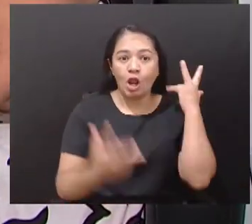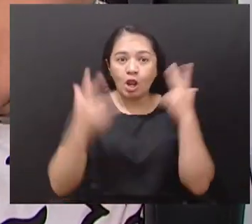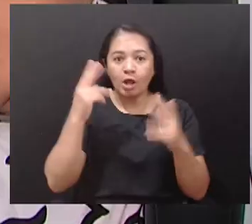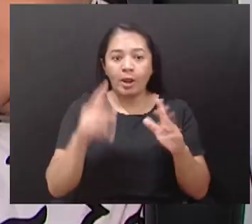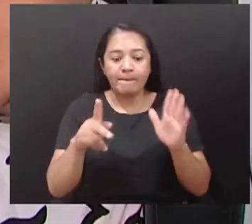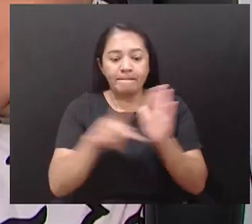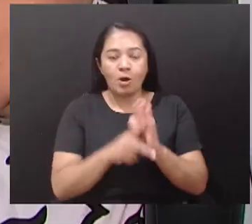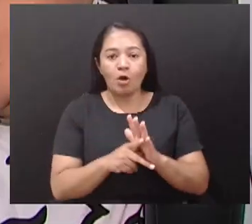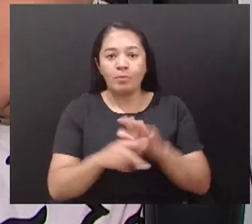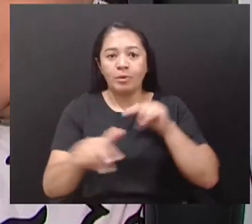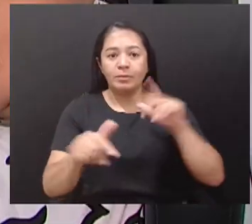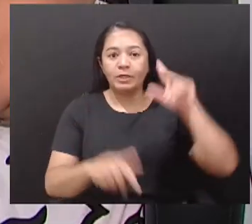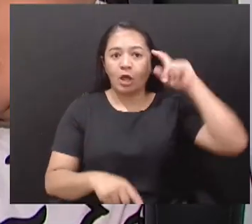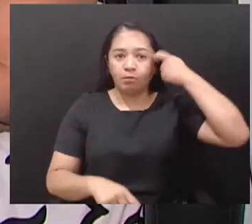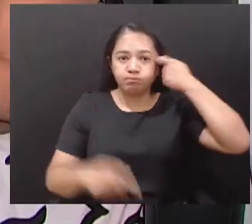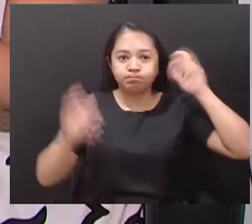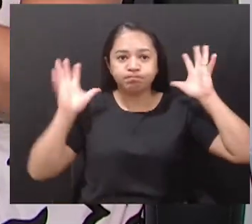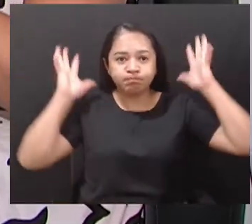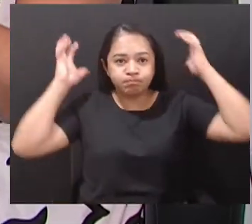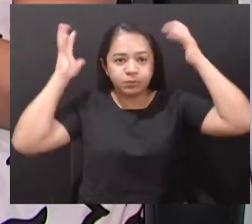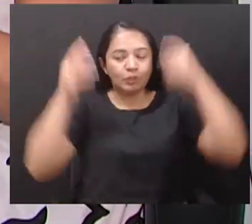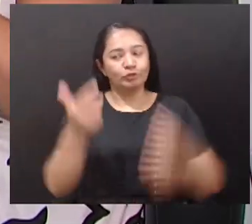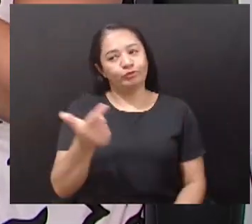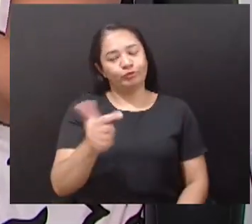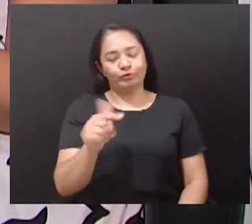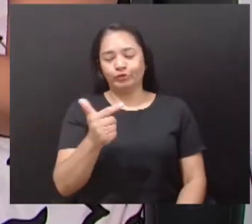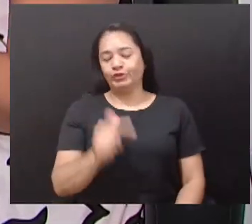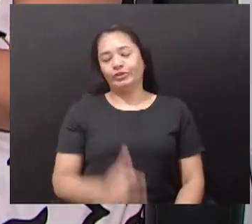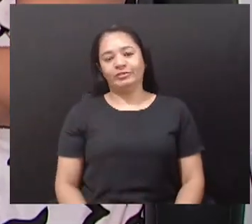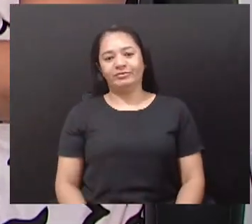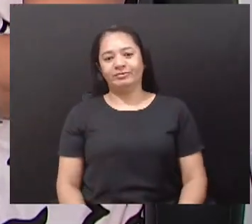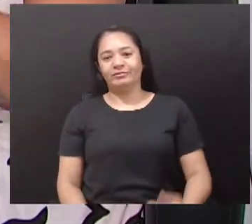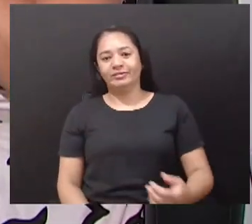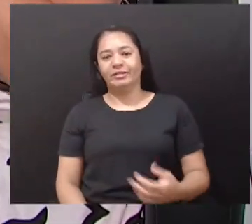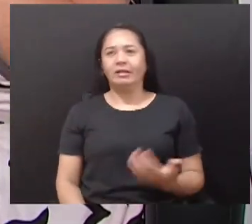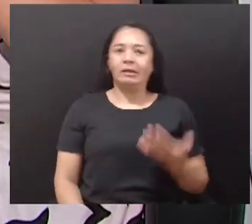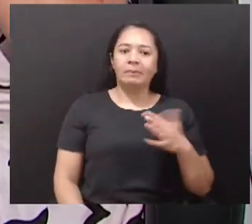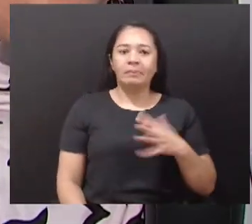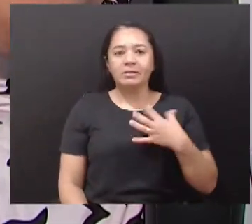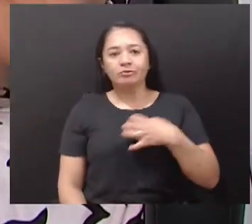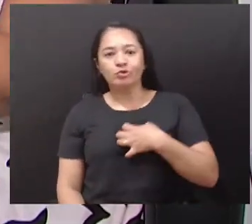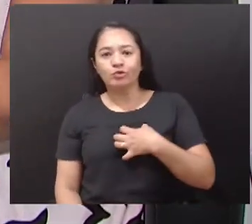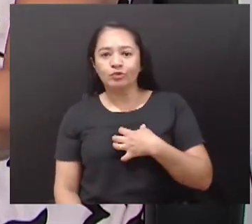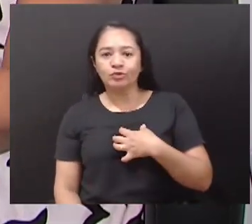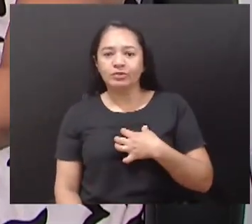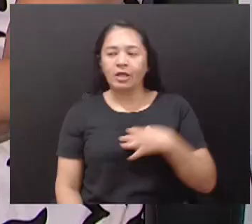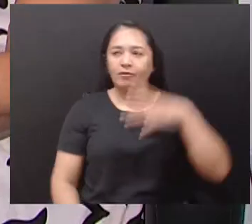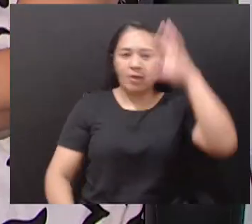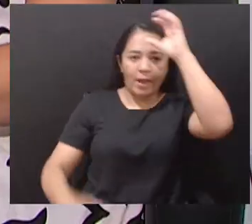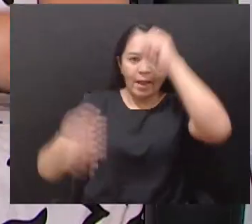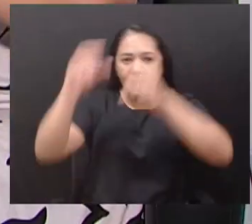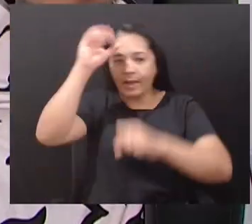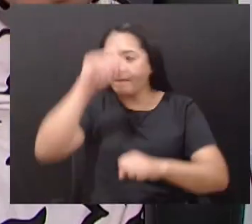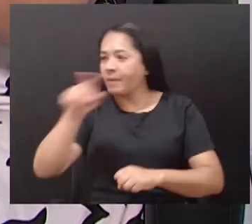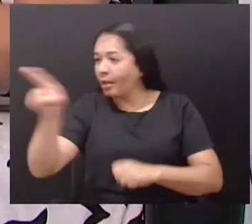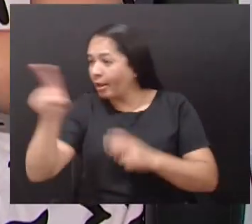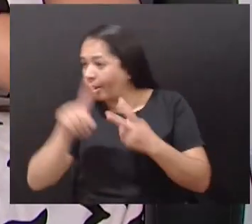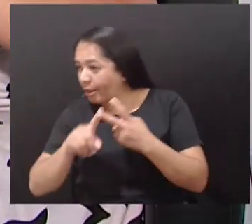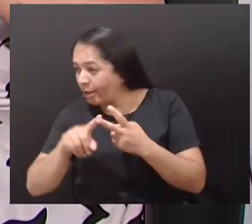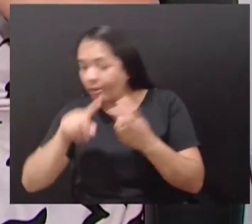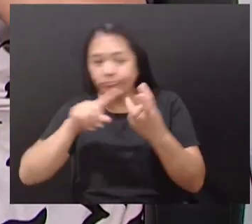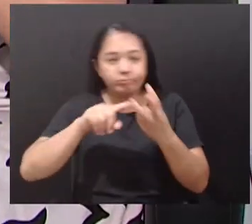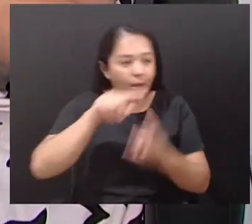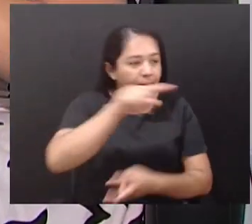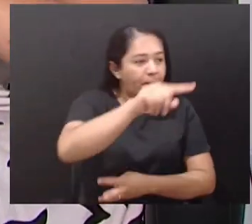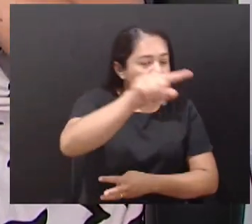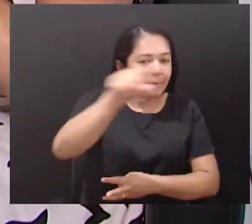trabalhar justamente com o cabelo crespo, né? Era meio daquela coisa de, eu vou aprender com Carmelitos, vou aprender com Beto, com Dinho,